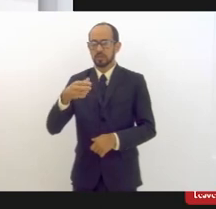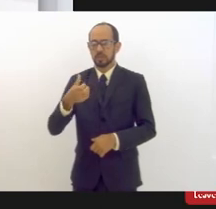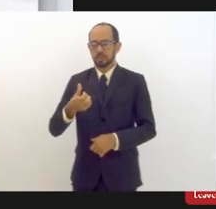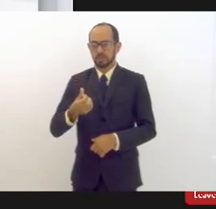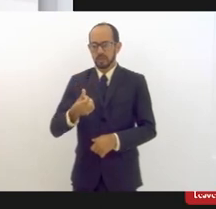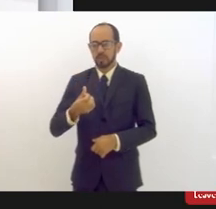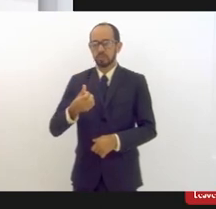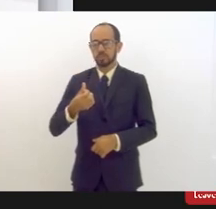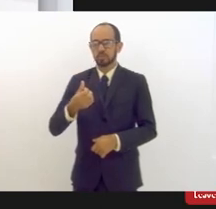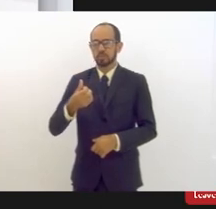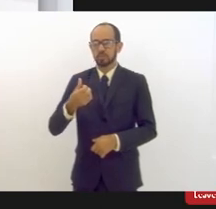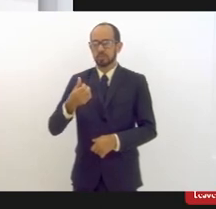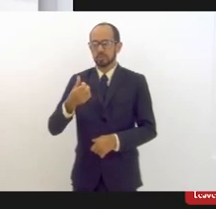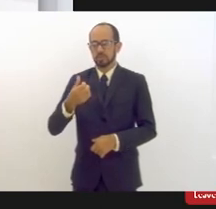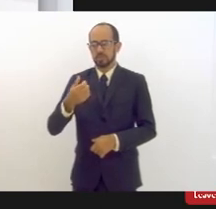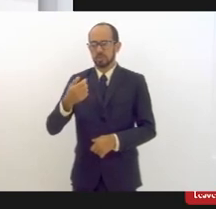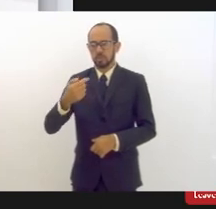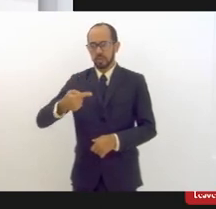53.657 mil professores.